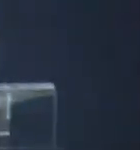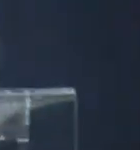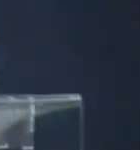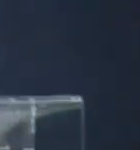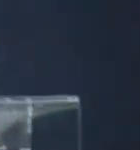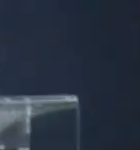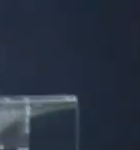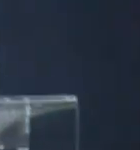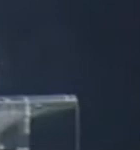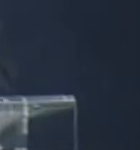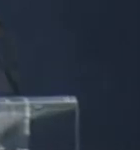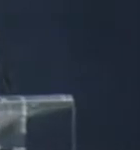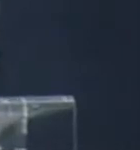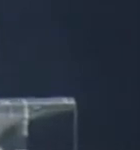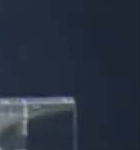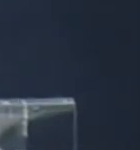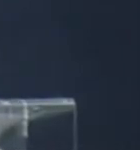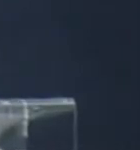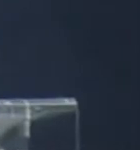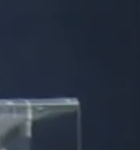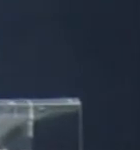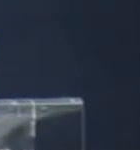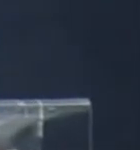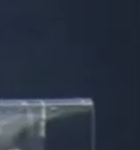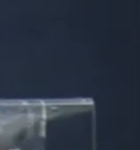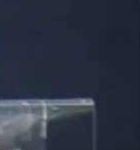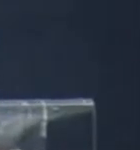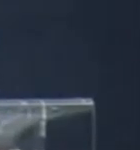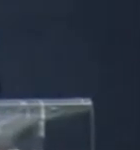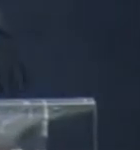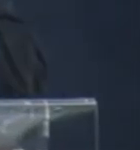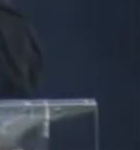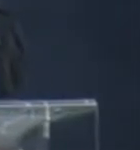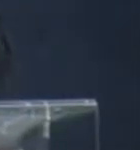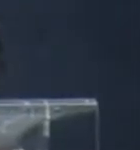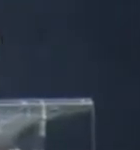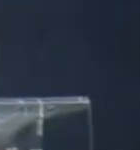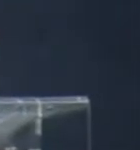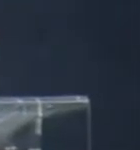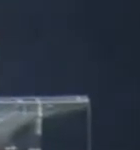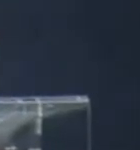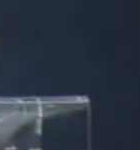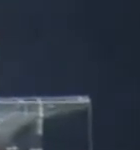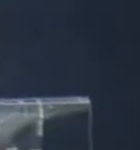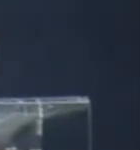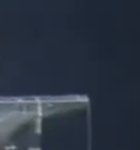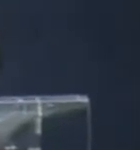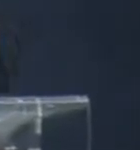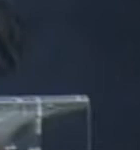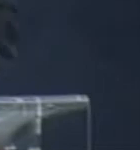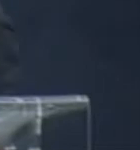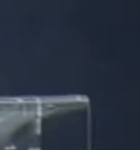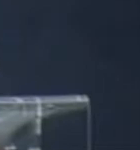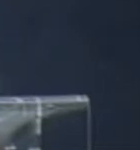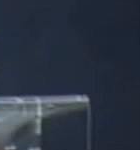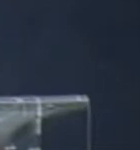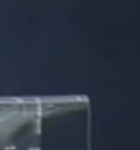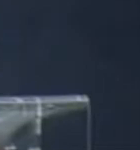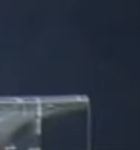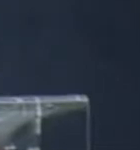eu quero mos que você acabou o E aí um